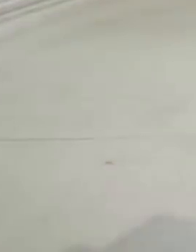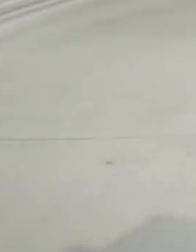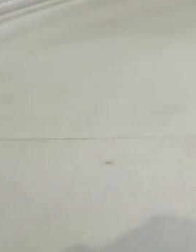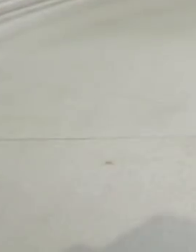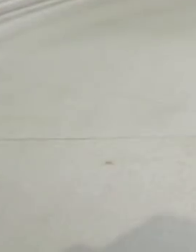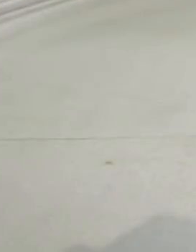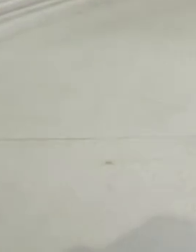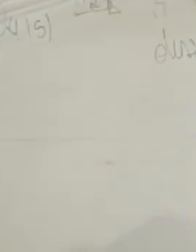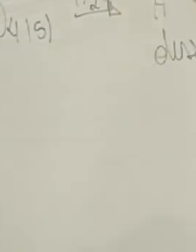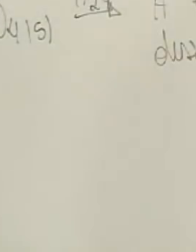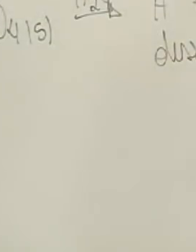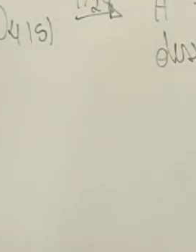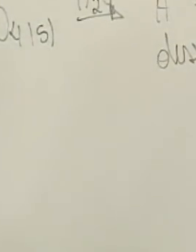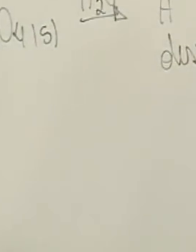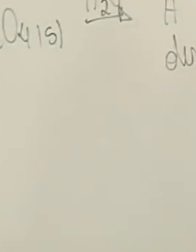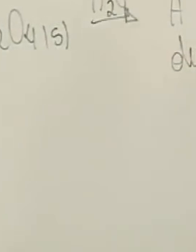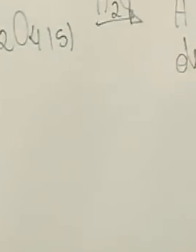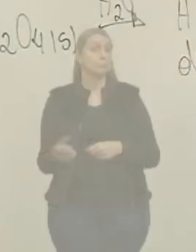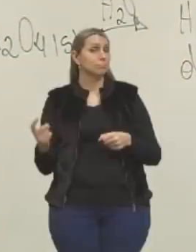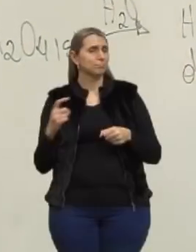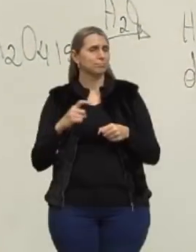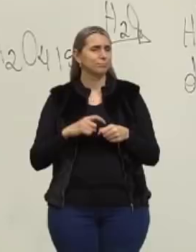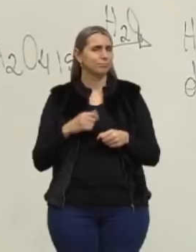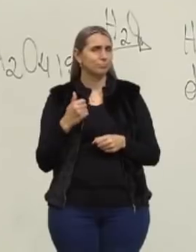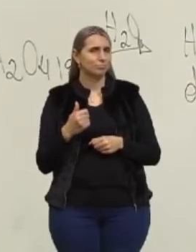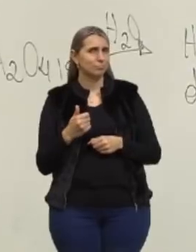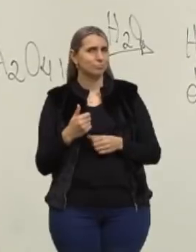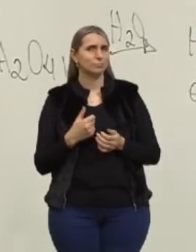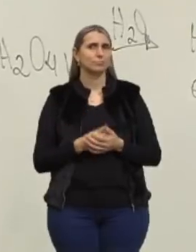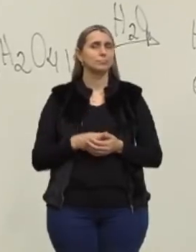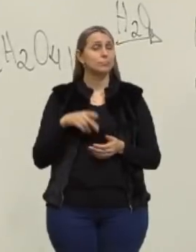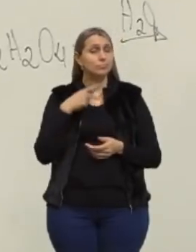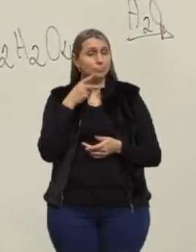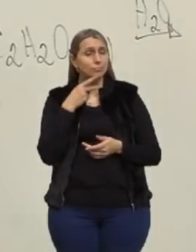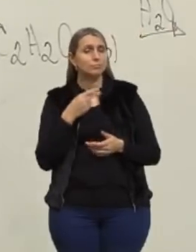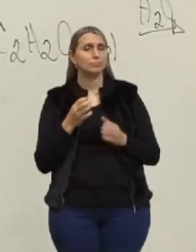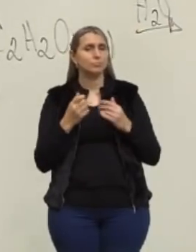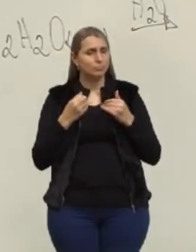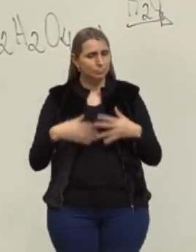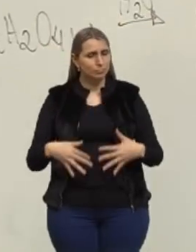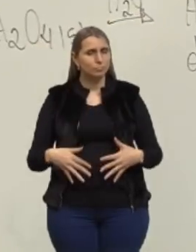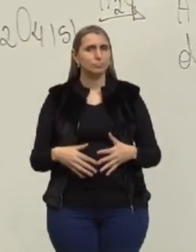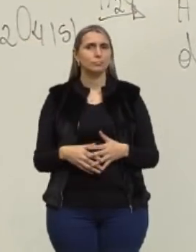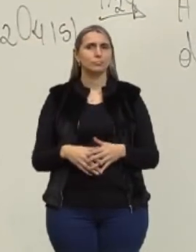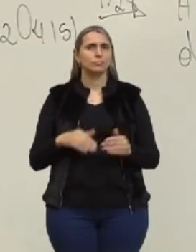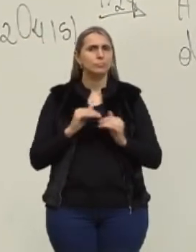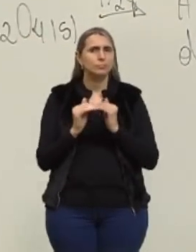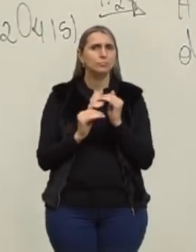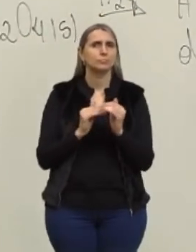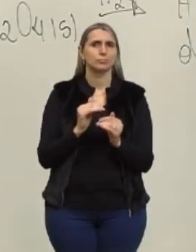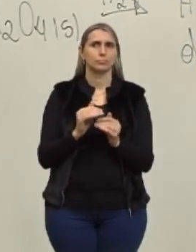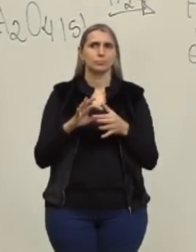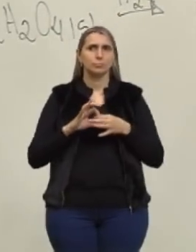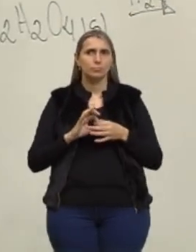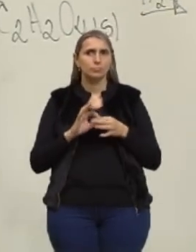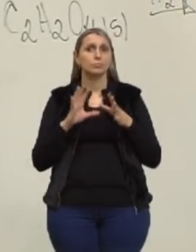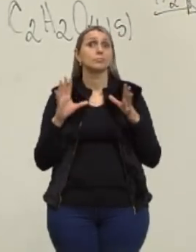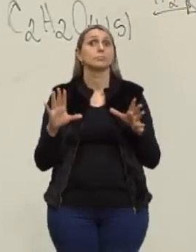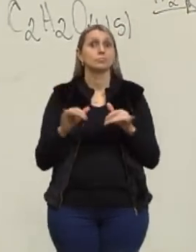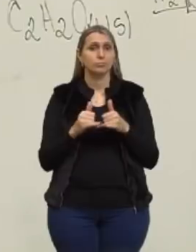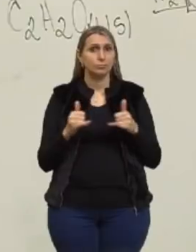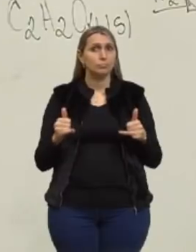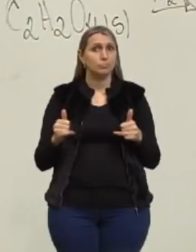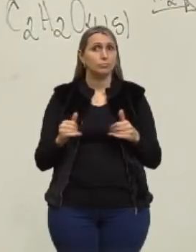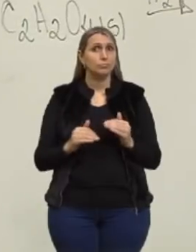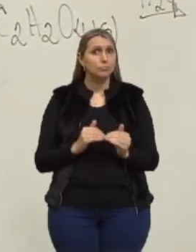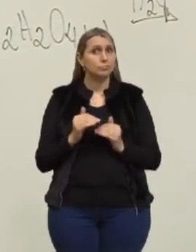aí e retomando então pessoal que a gente tava falando então os processos que liberam energia